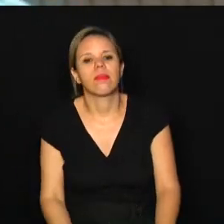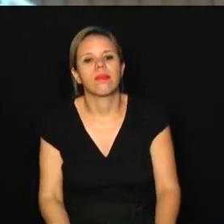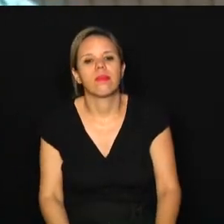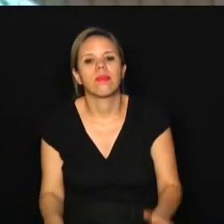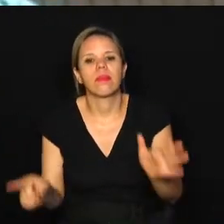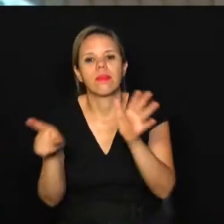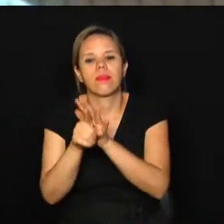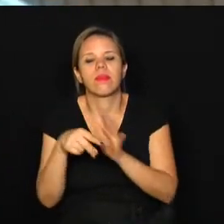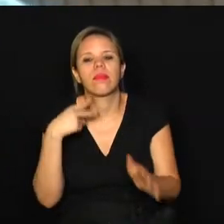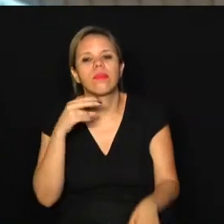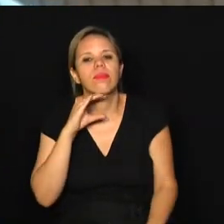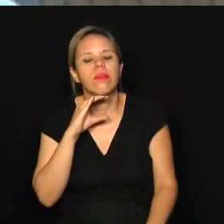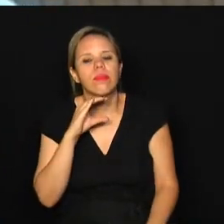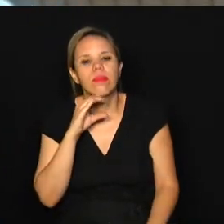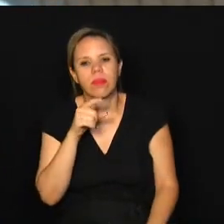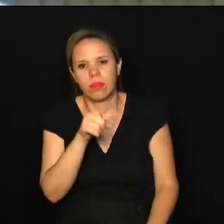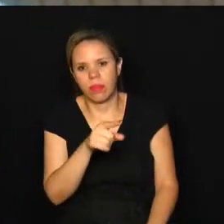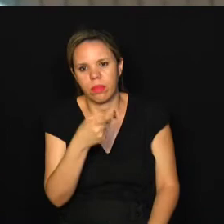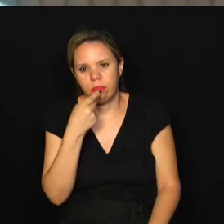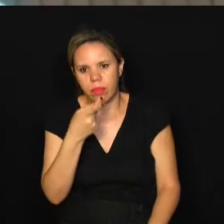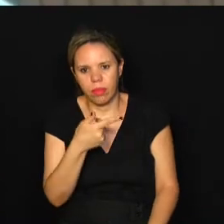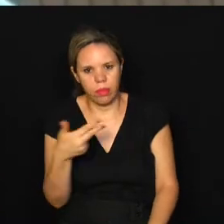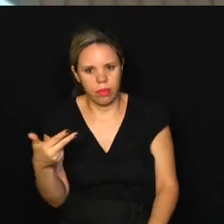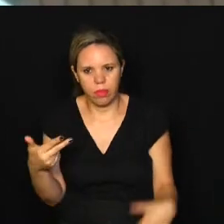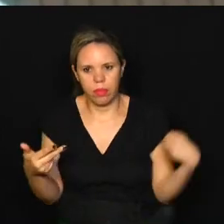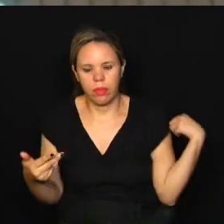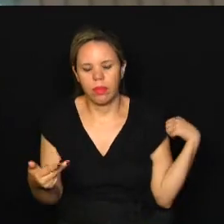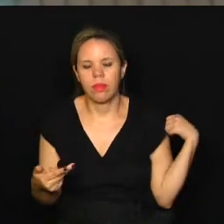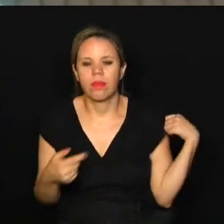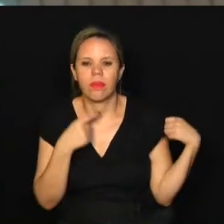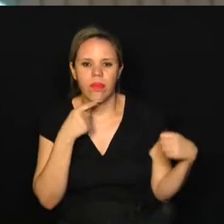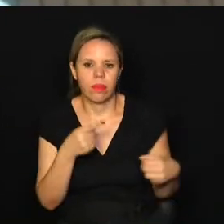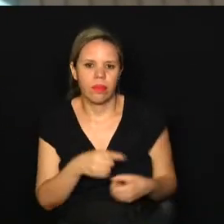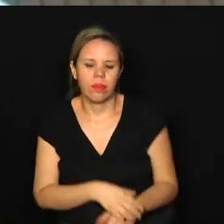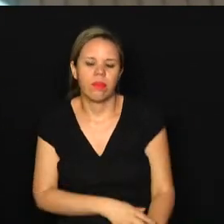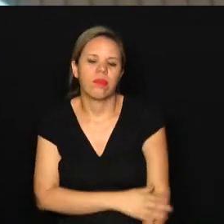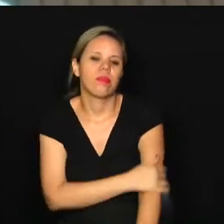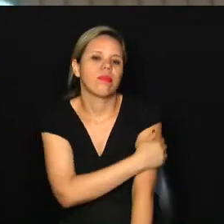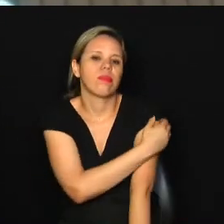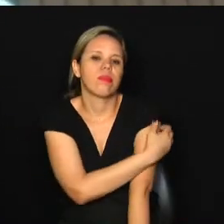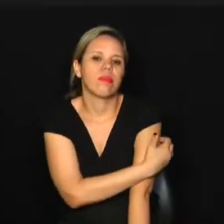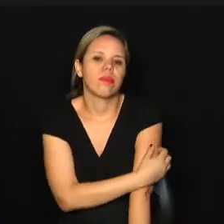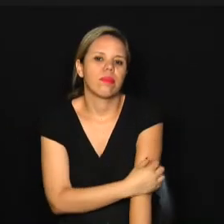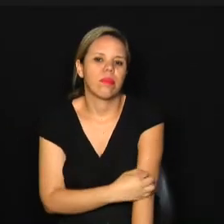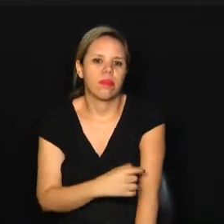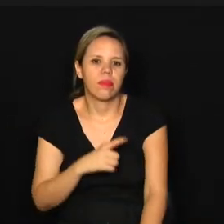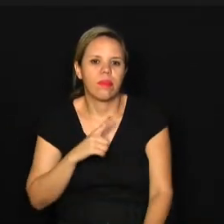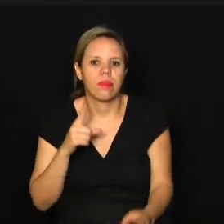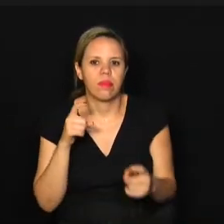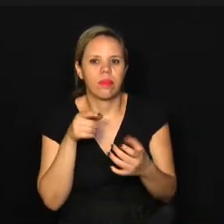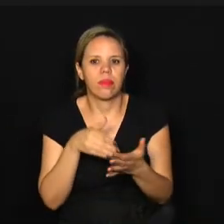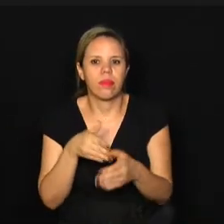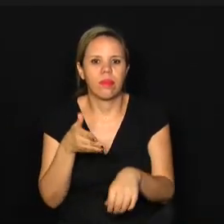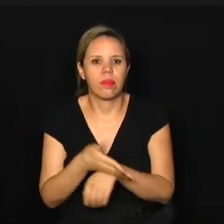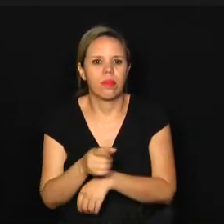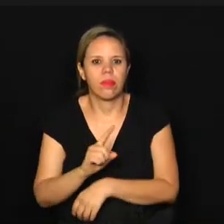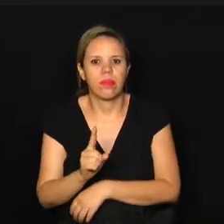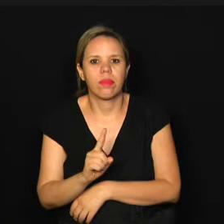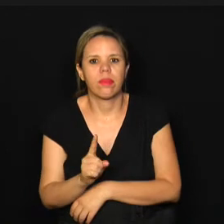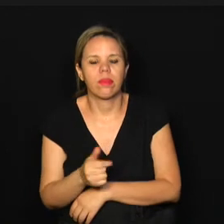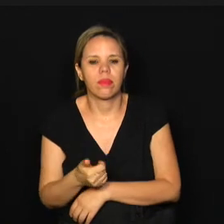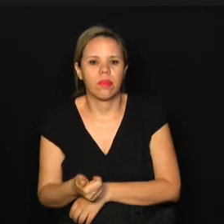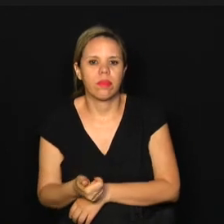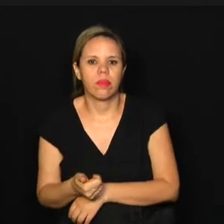vereador Carlão do PT, se Vossa Excelência quer fazer algum questionamento, se está tendo dificuldade de participar ou não, mas está